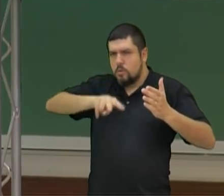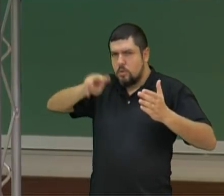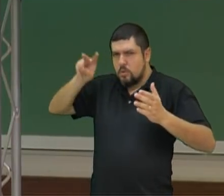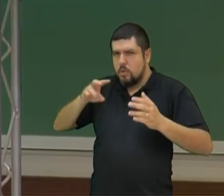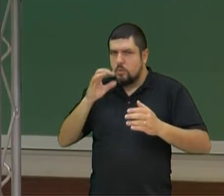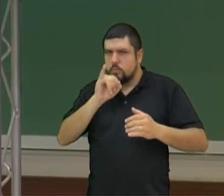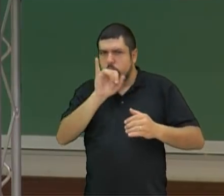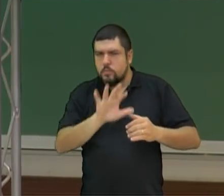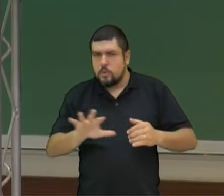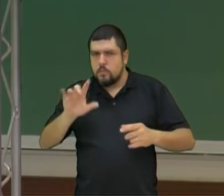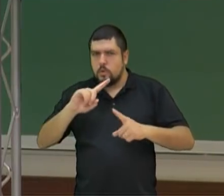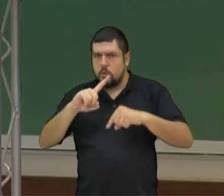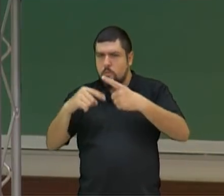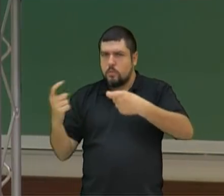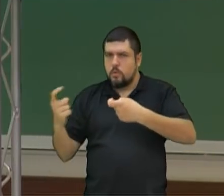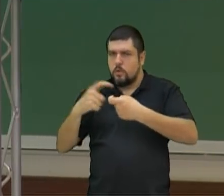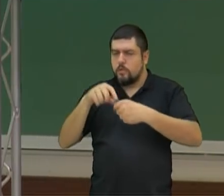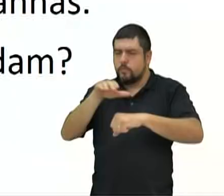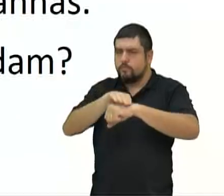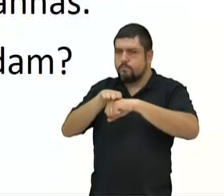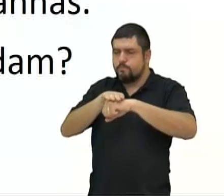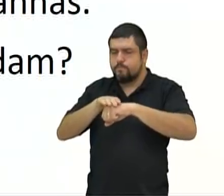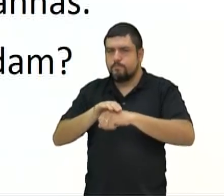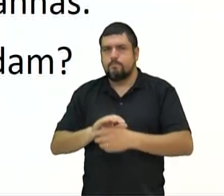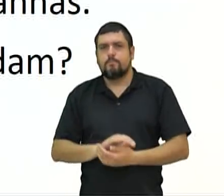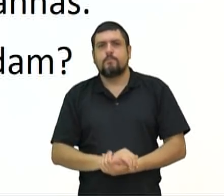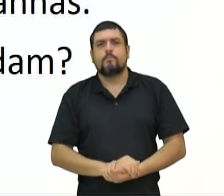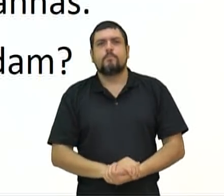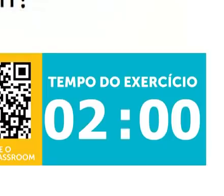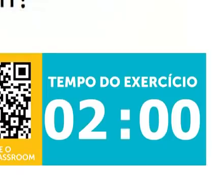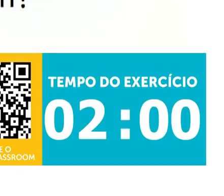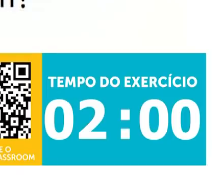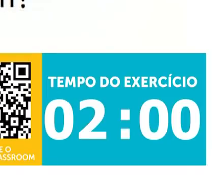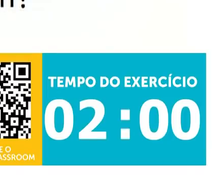imagens e daqui a pouco eu volto para a gente conversar mais um pouquinho.